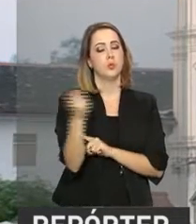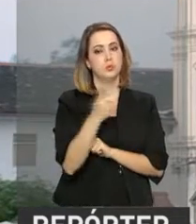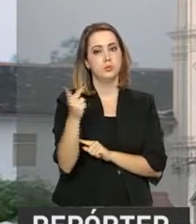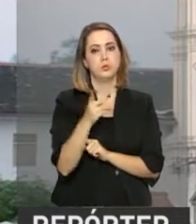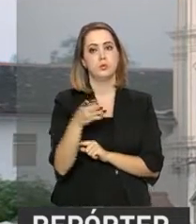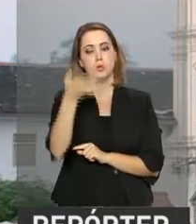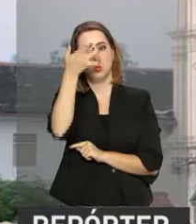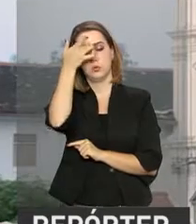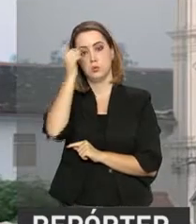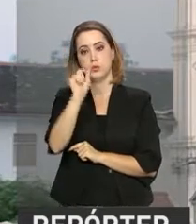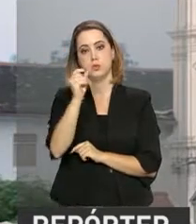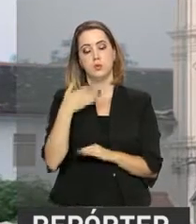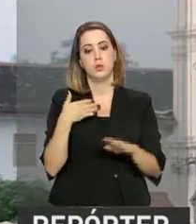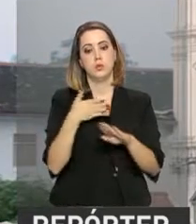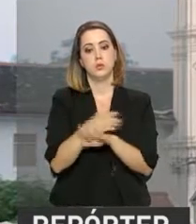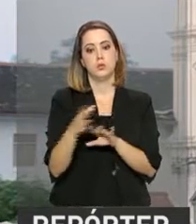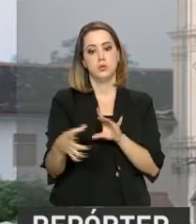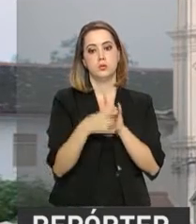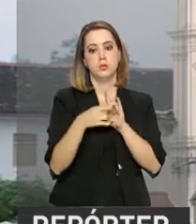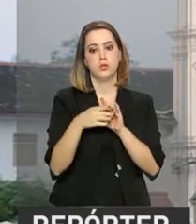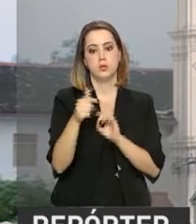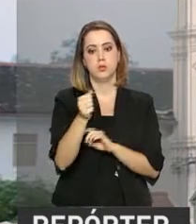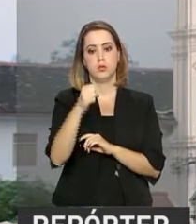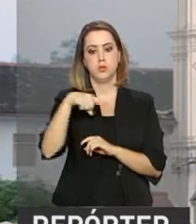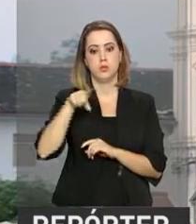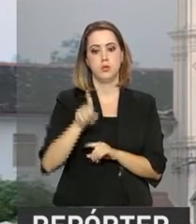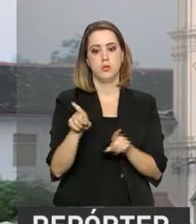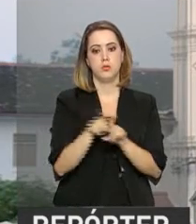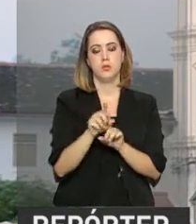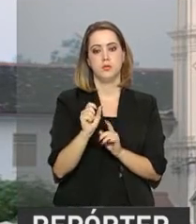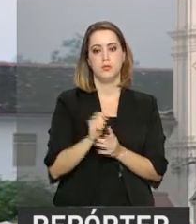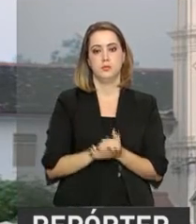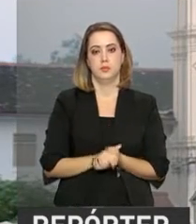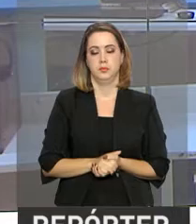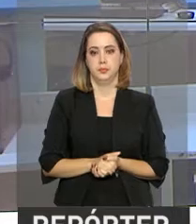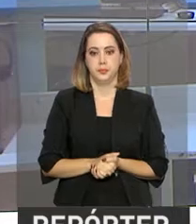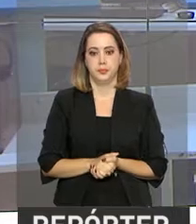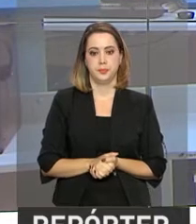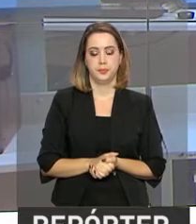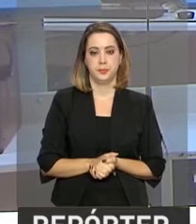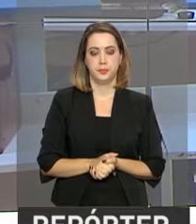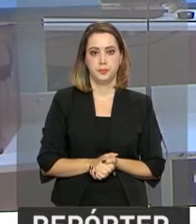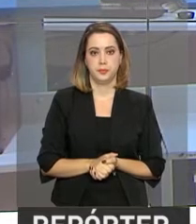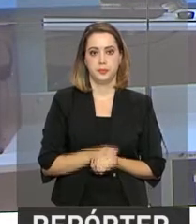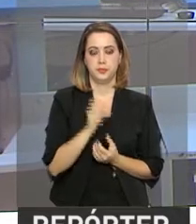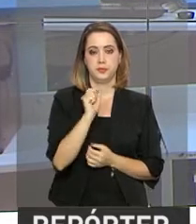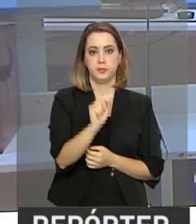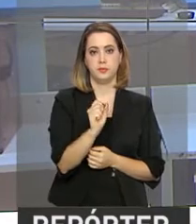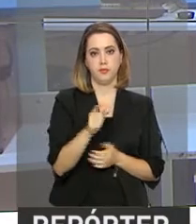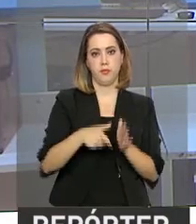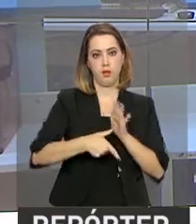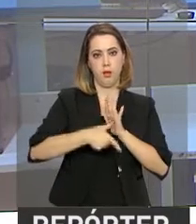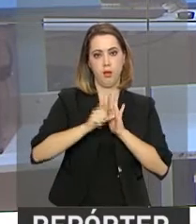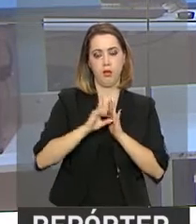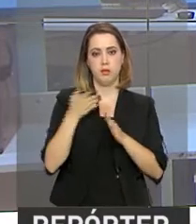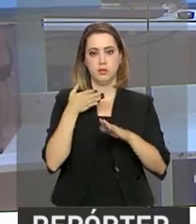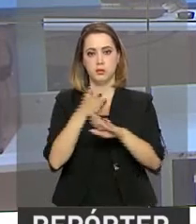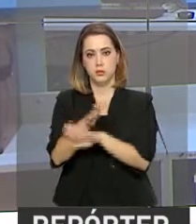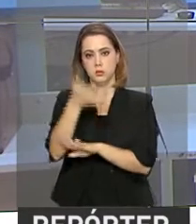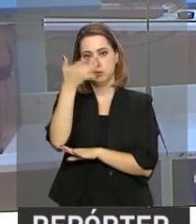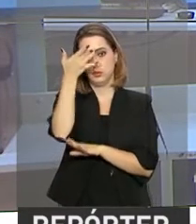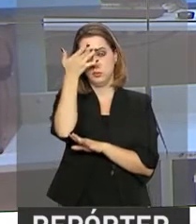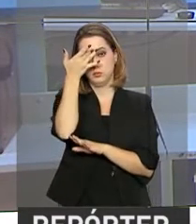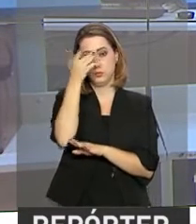é um parceiro estratégico do brasil de goa na índia paula de hoje e antes de ir para a índia onde